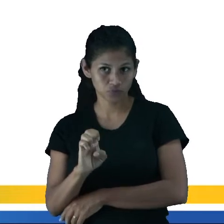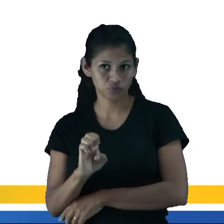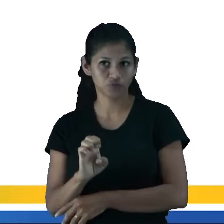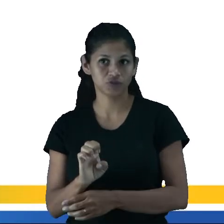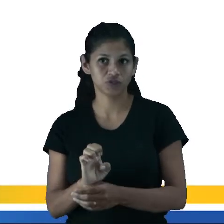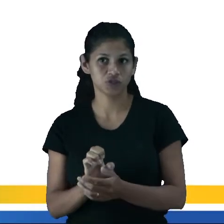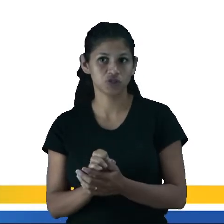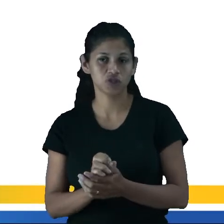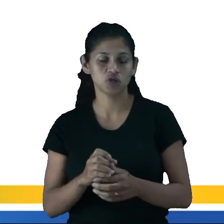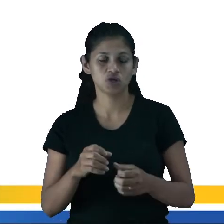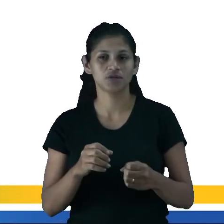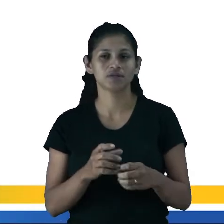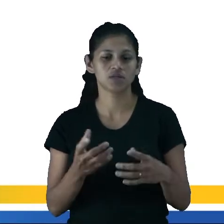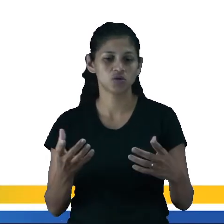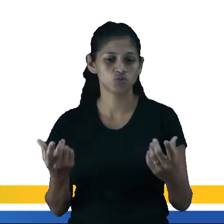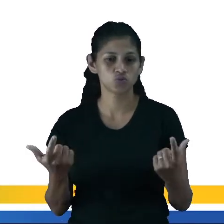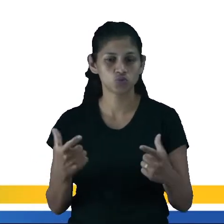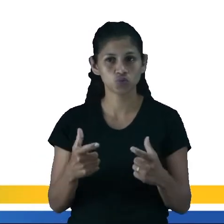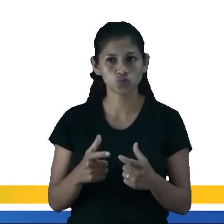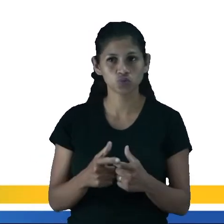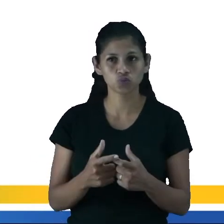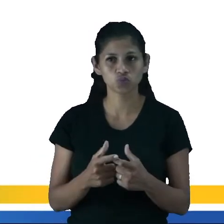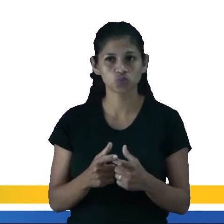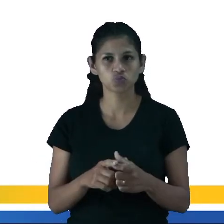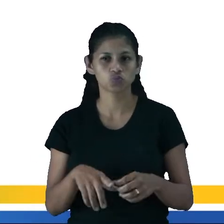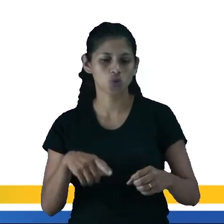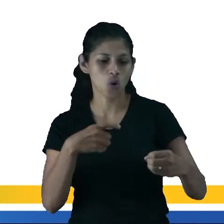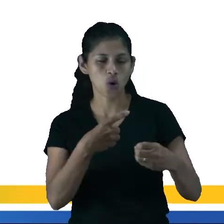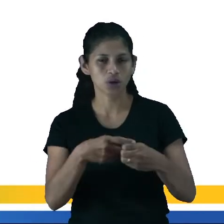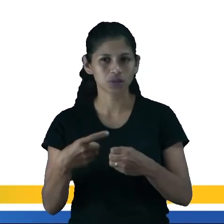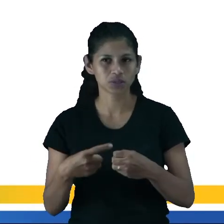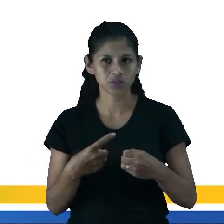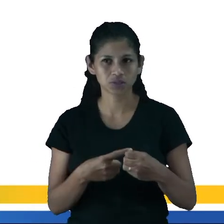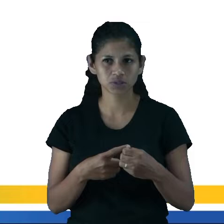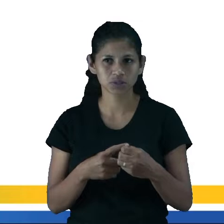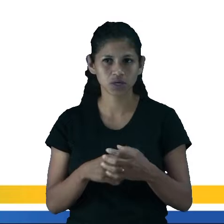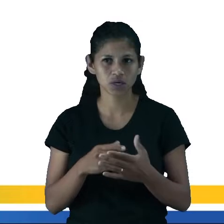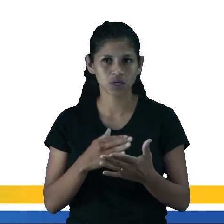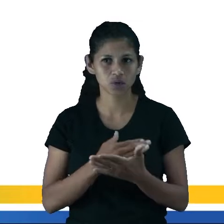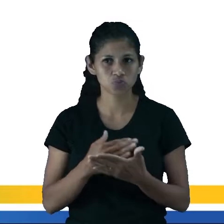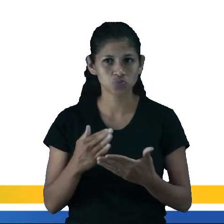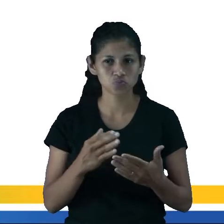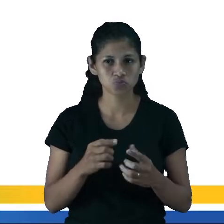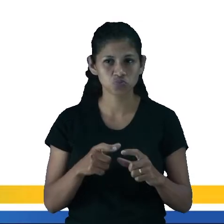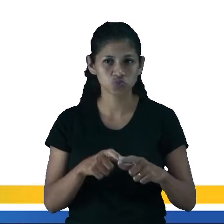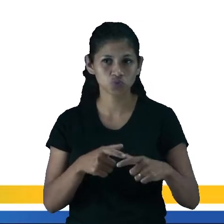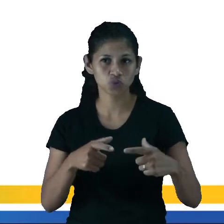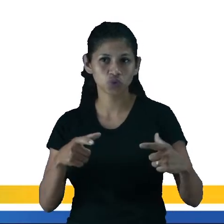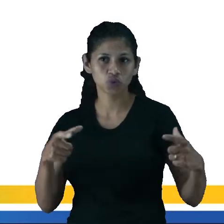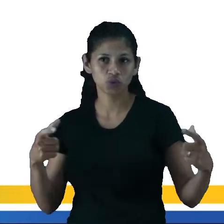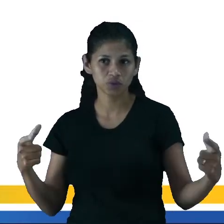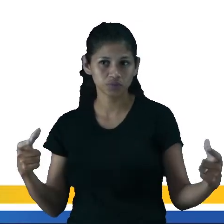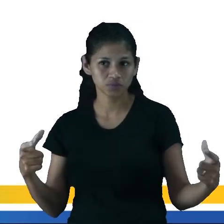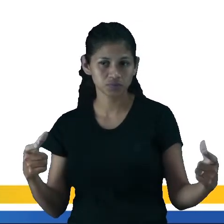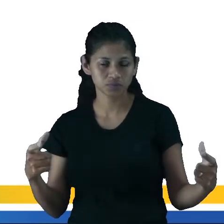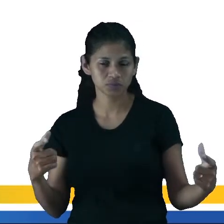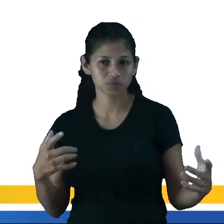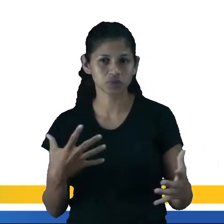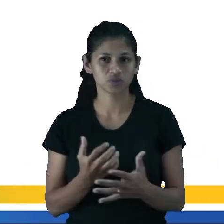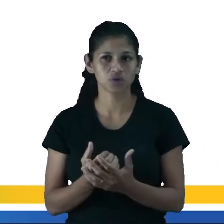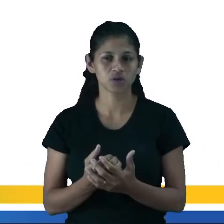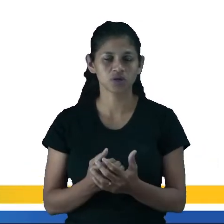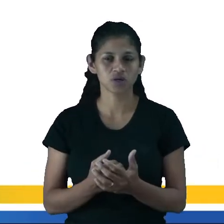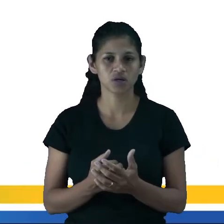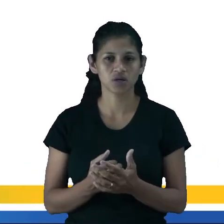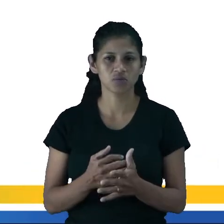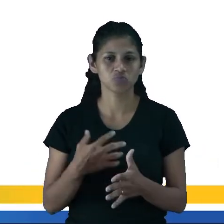utilização do automóvel. Assim, a cidade saiu de uma mobilidade essencialmente pública e movida à